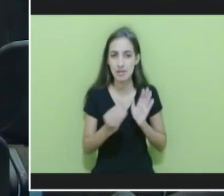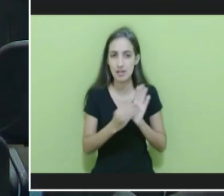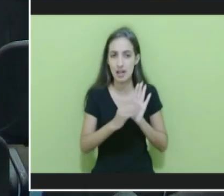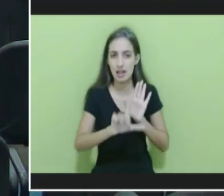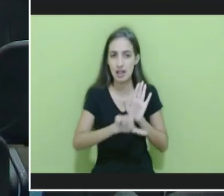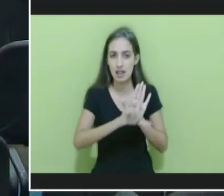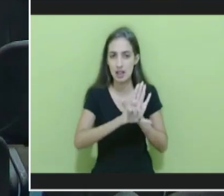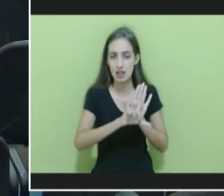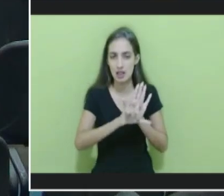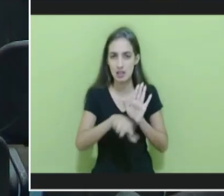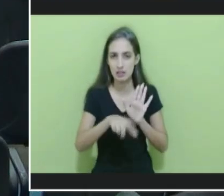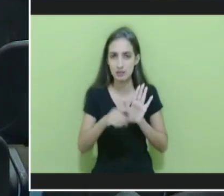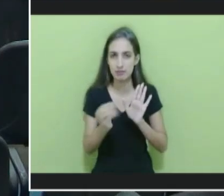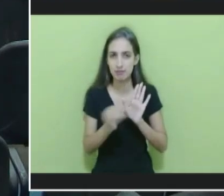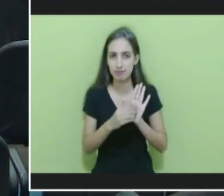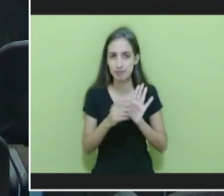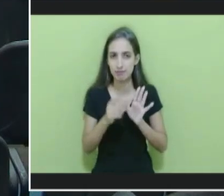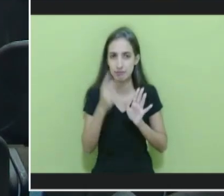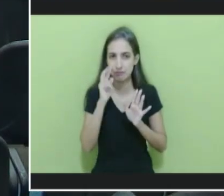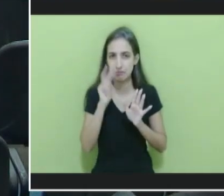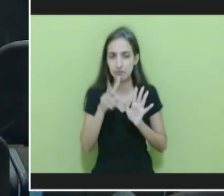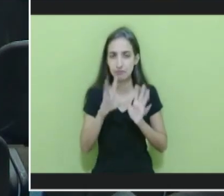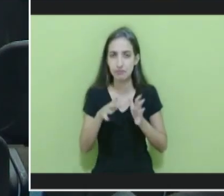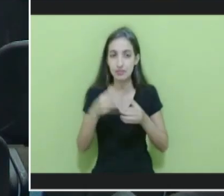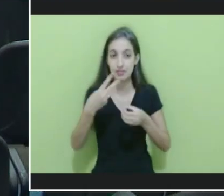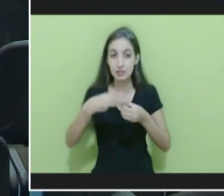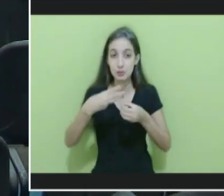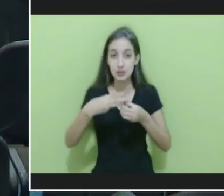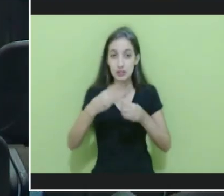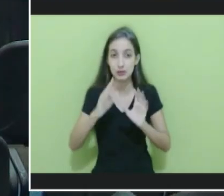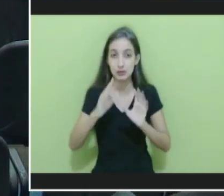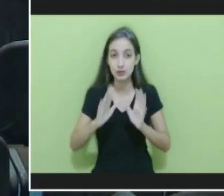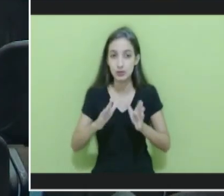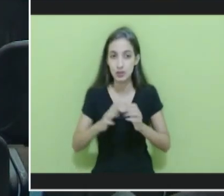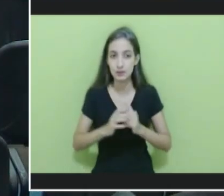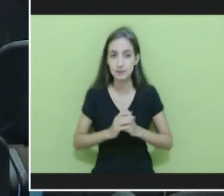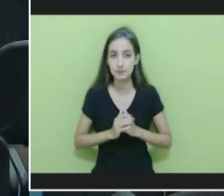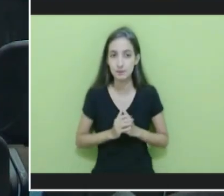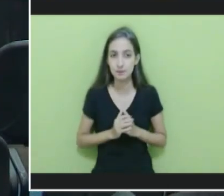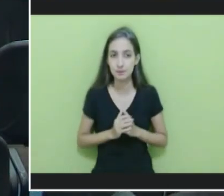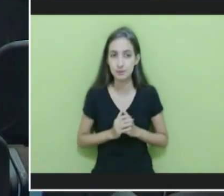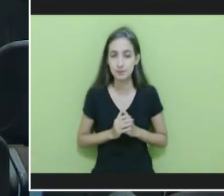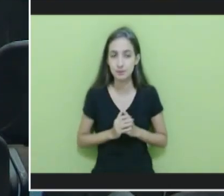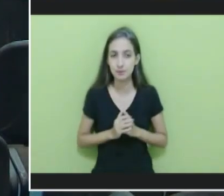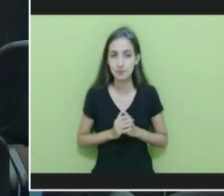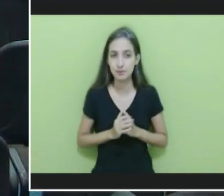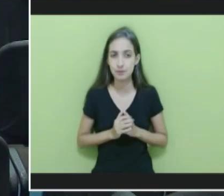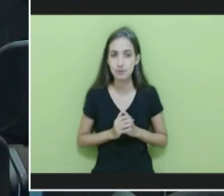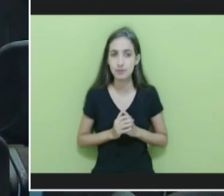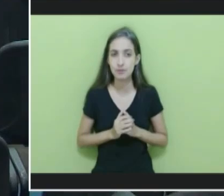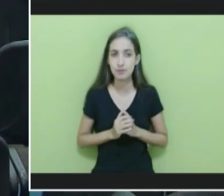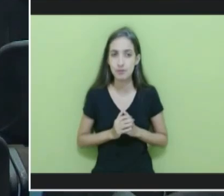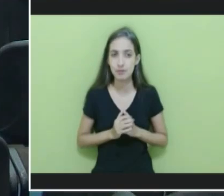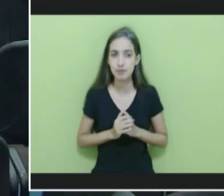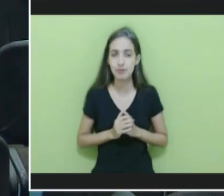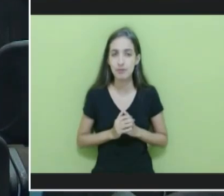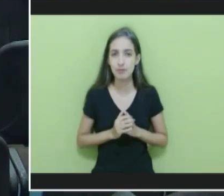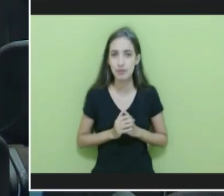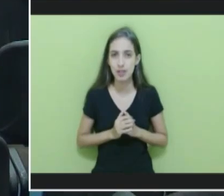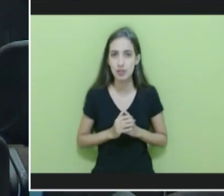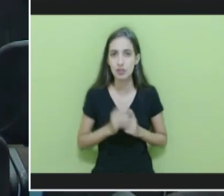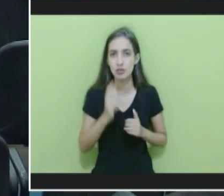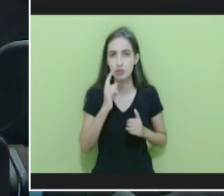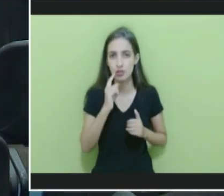acontecendo. O município já vem aplicando, complementando folha de pagamento para